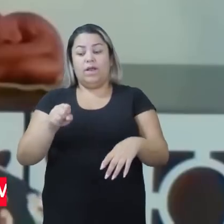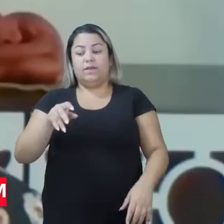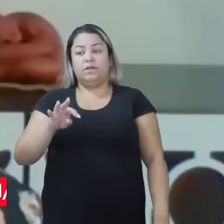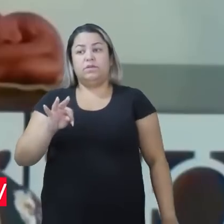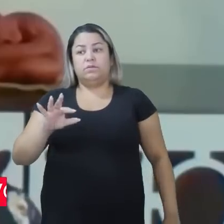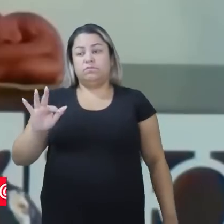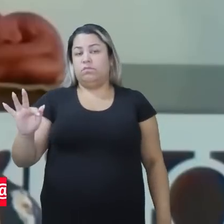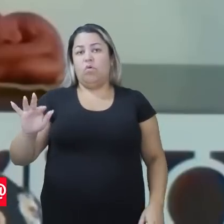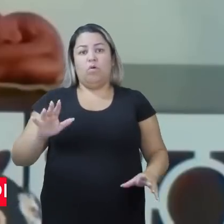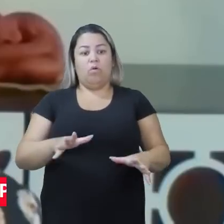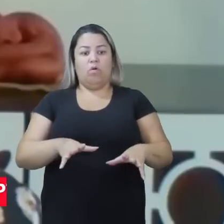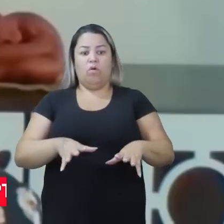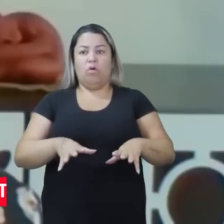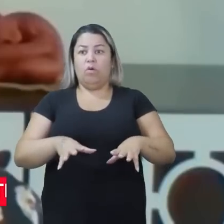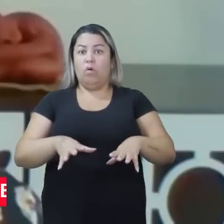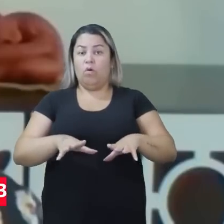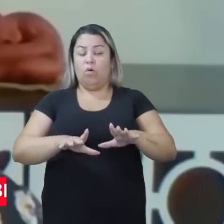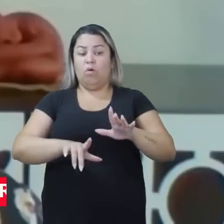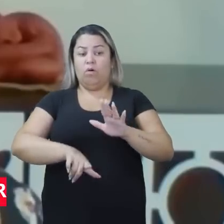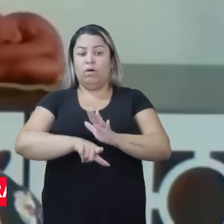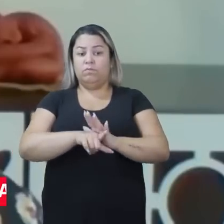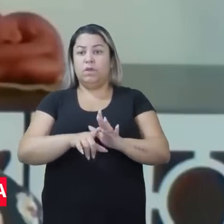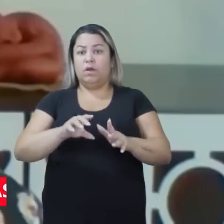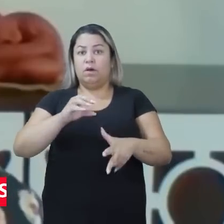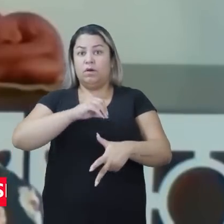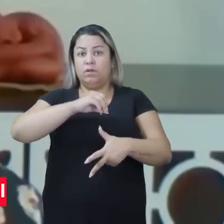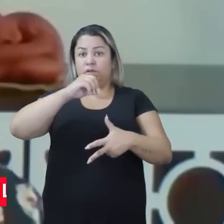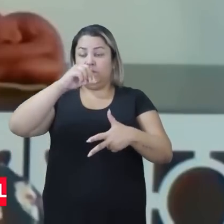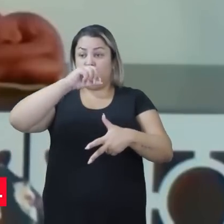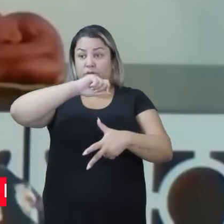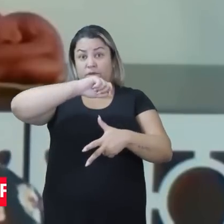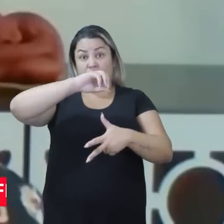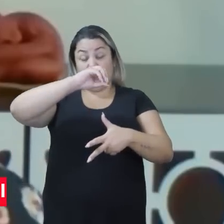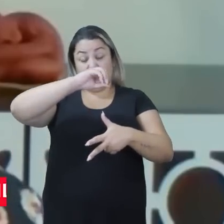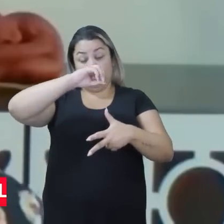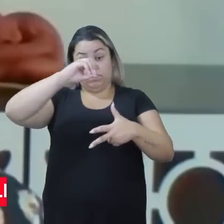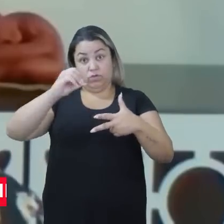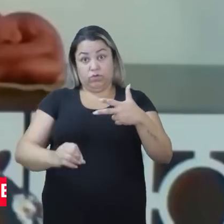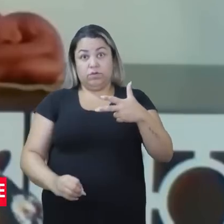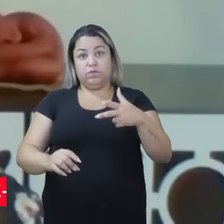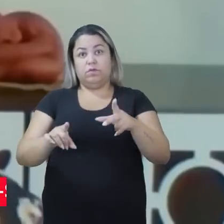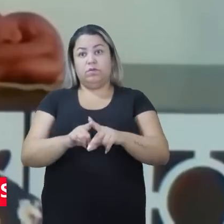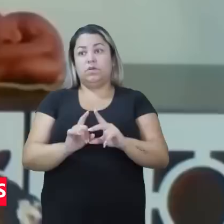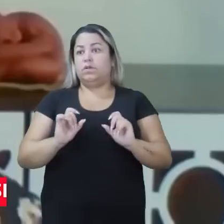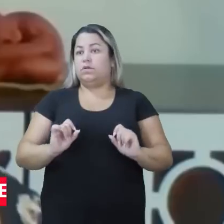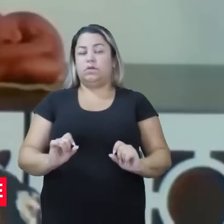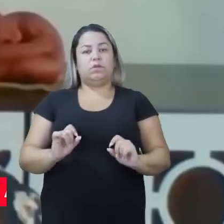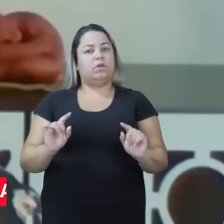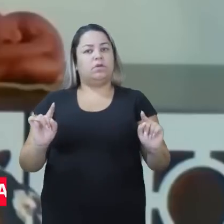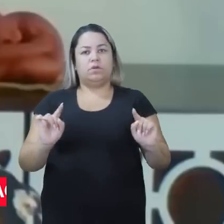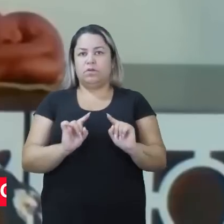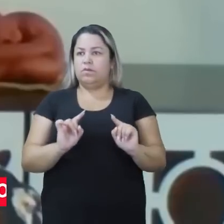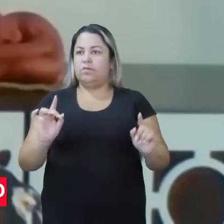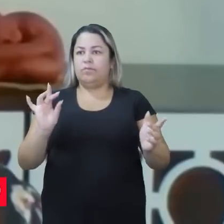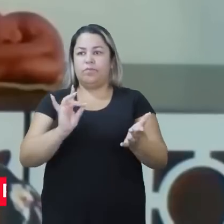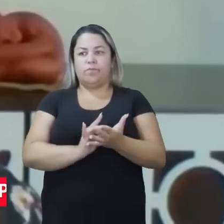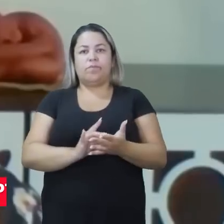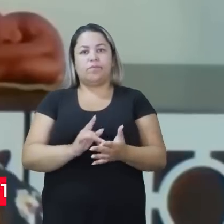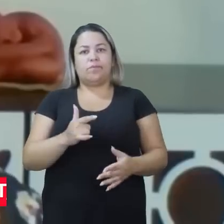os palácios, né, o legislativo, o executivo e o judiciário, na Praça dos Três Poderes, isso não é verdade.